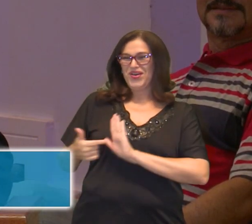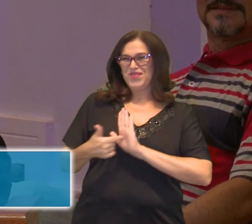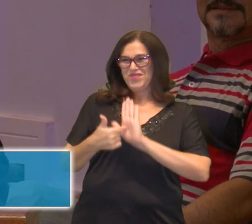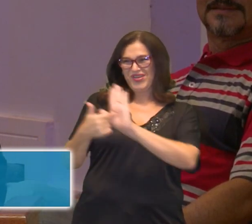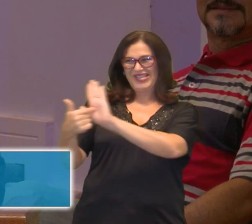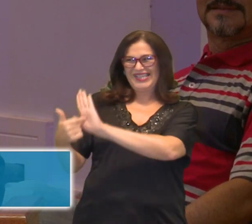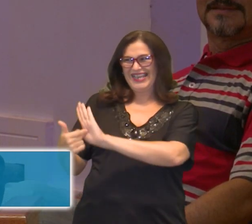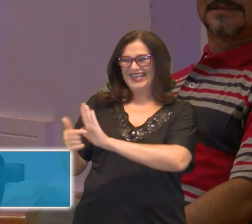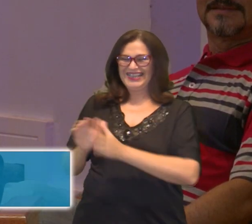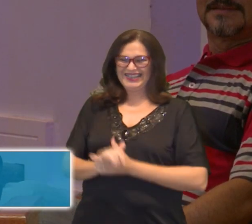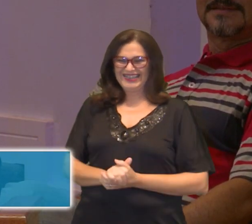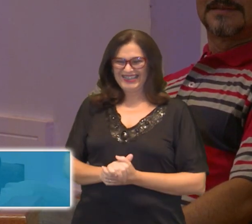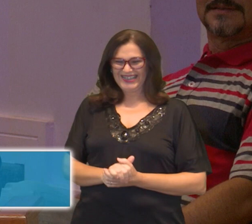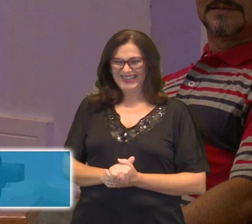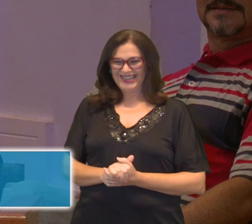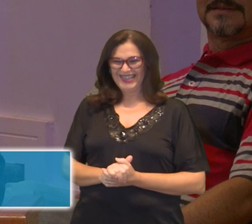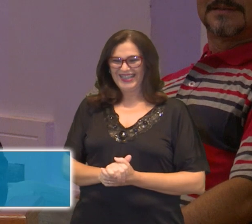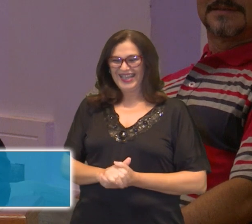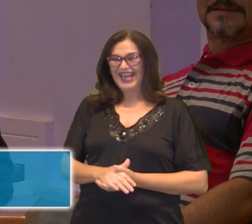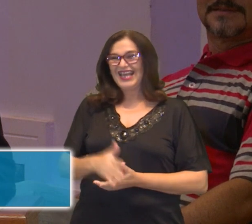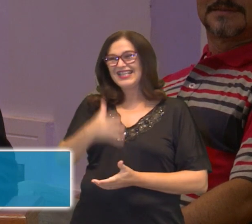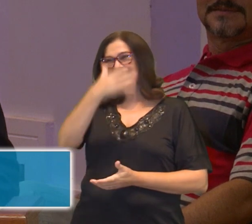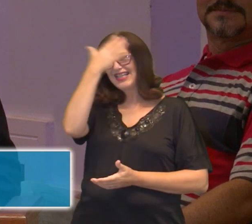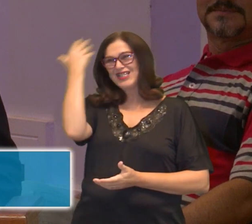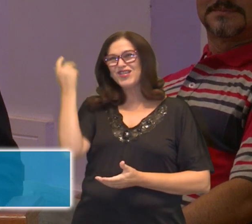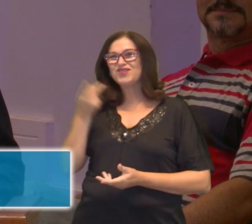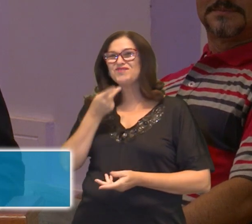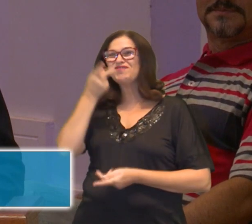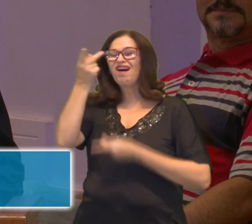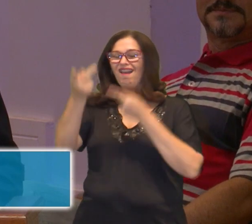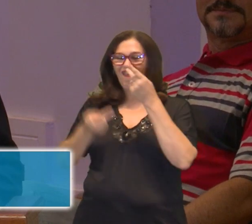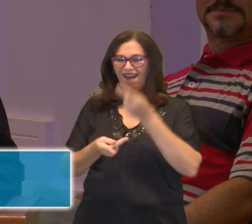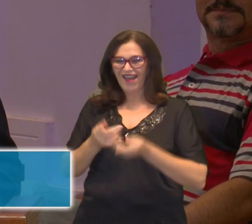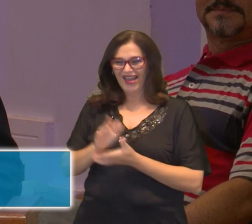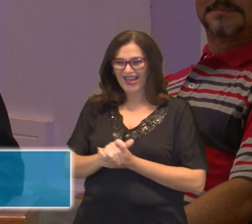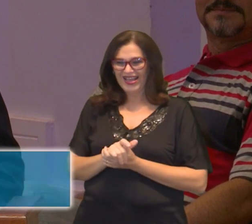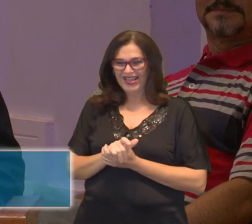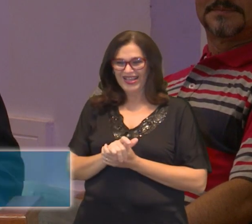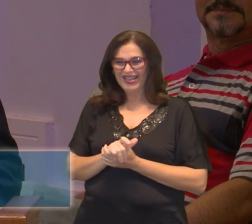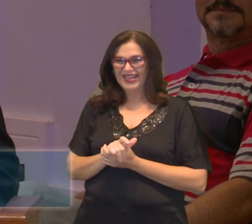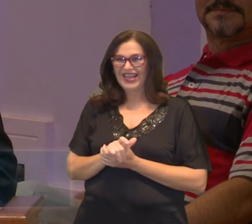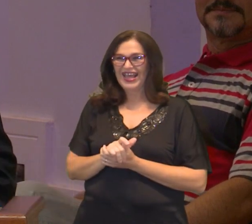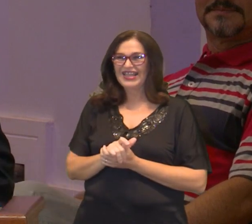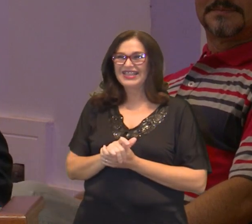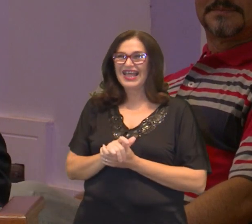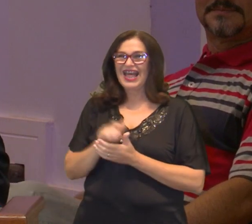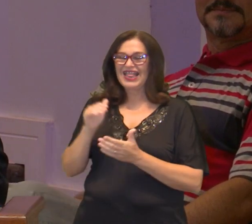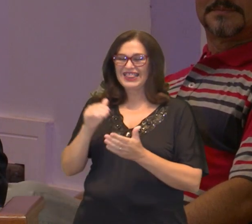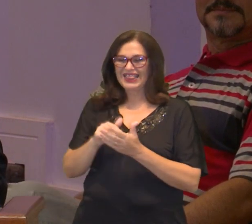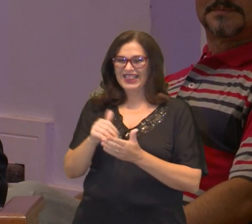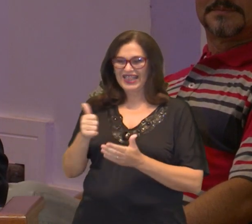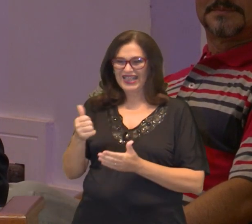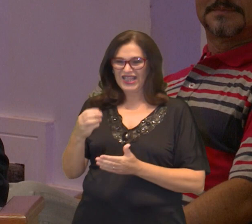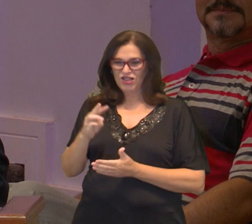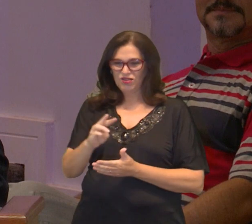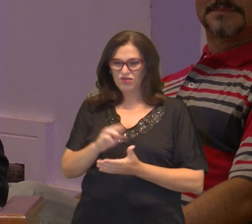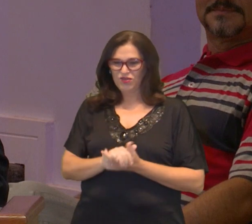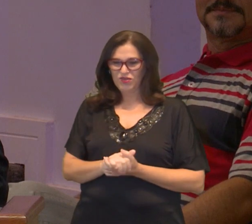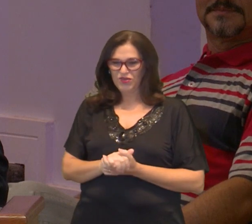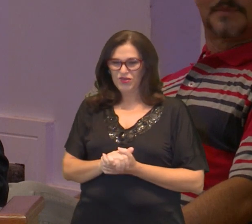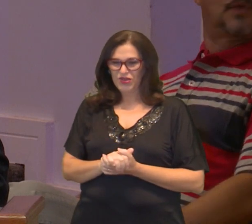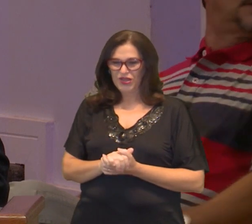isso, ele esqueceu de mencionar que até 13 anos atrás eu era